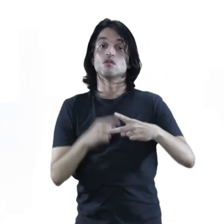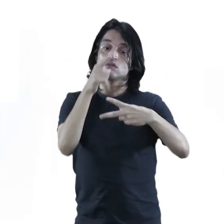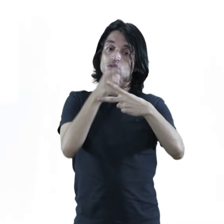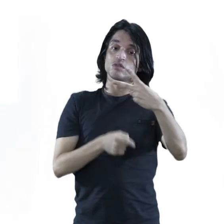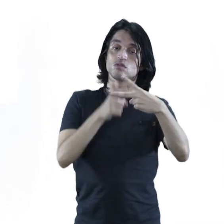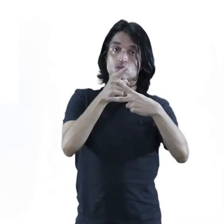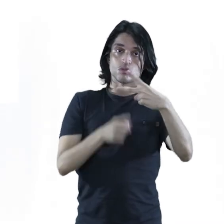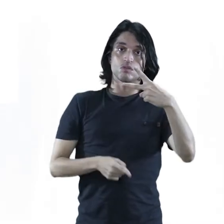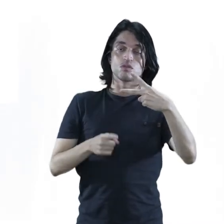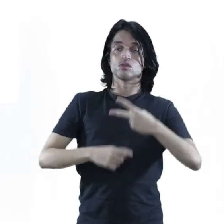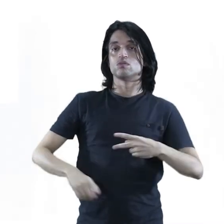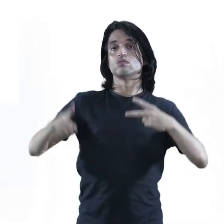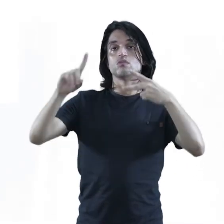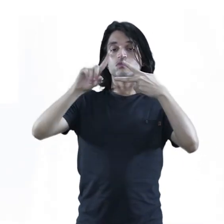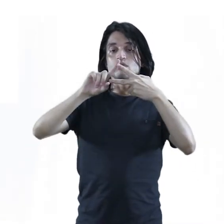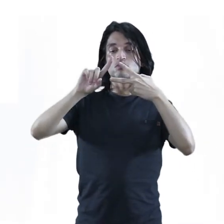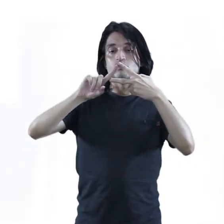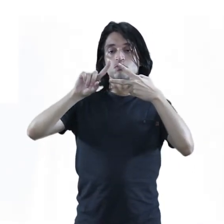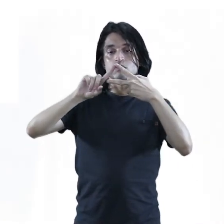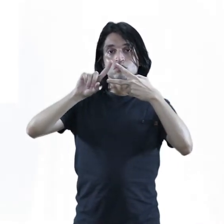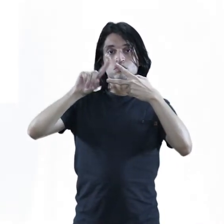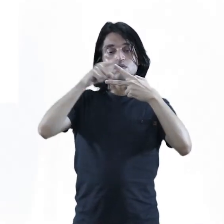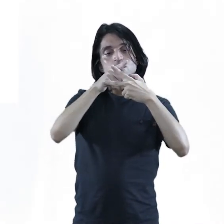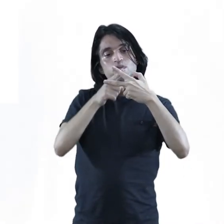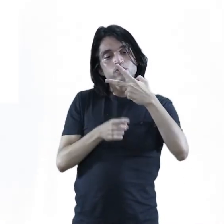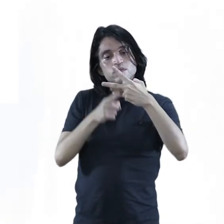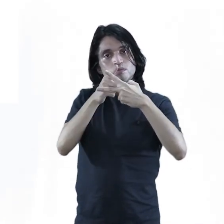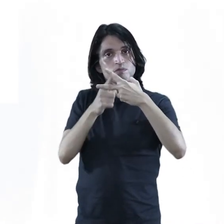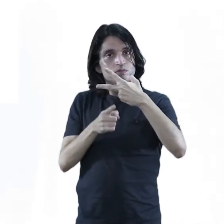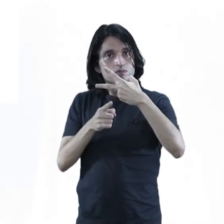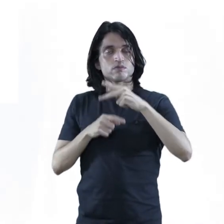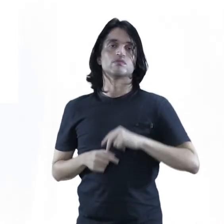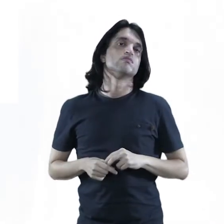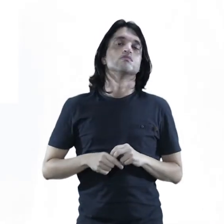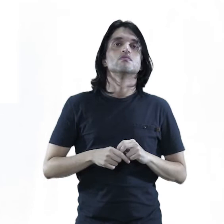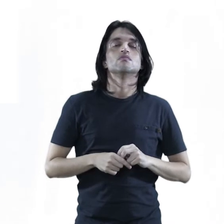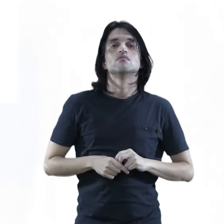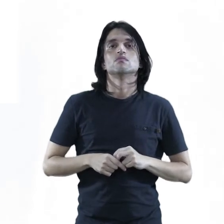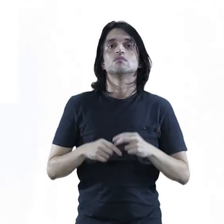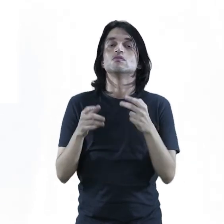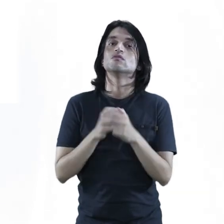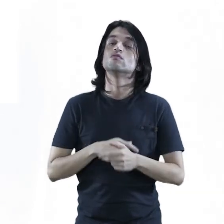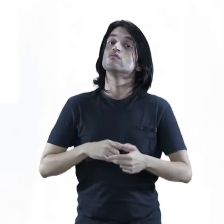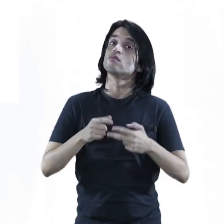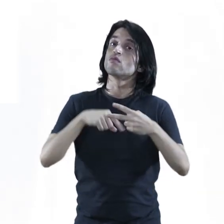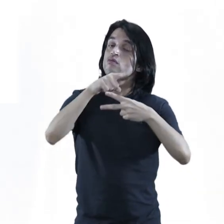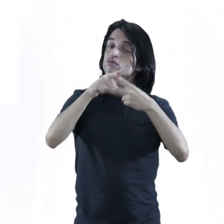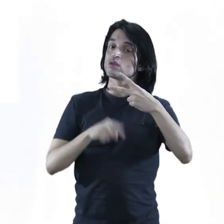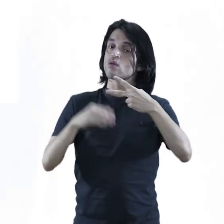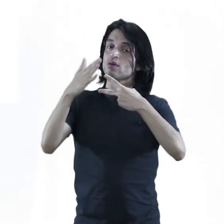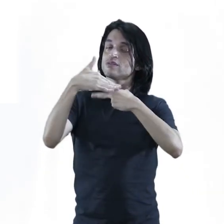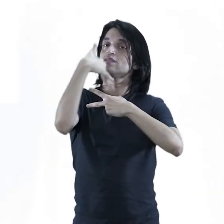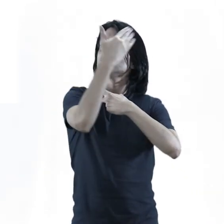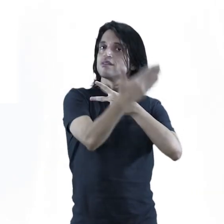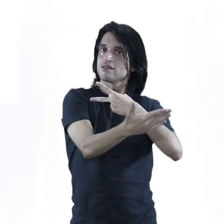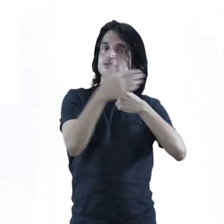polígono. Vértices são os pontos de encontro entre os lados. Ângulos internos são os ângulos que podem ser observados entre